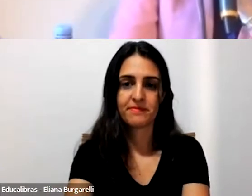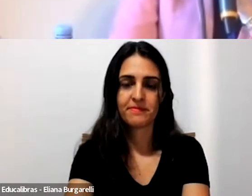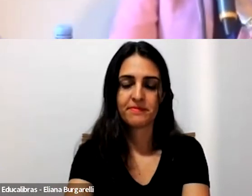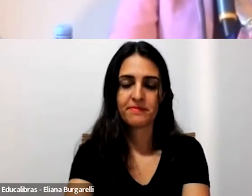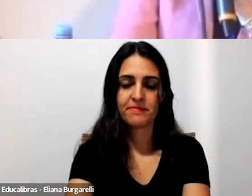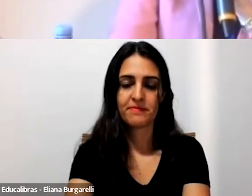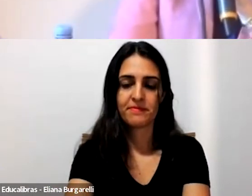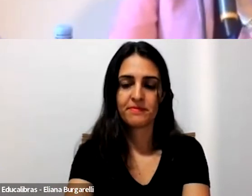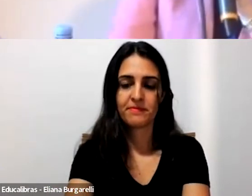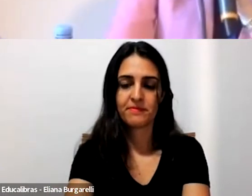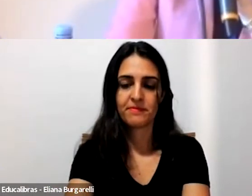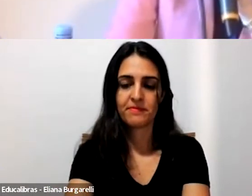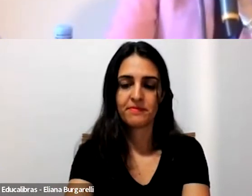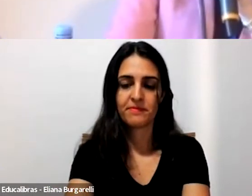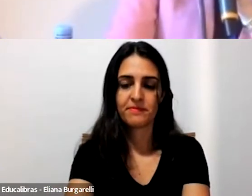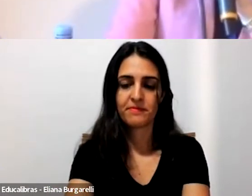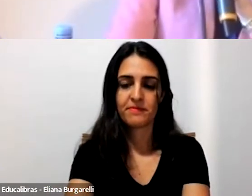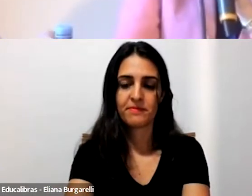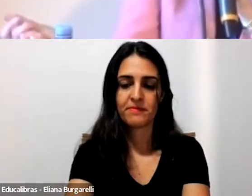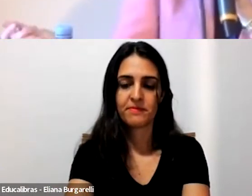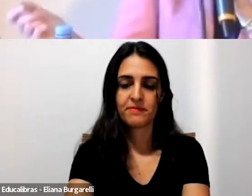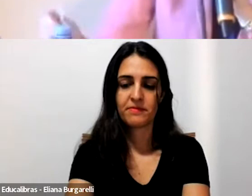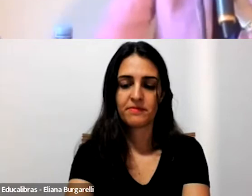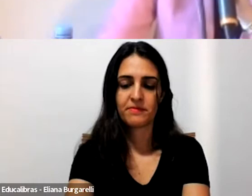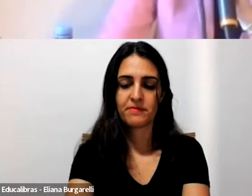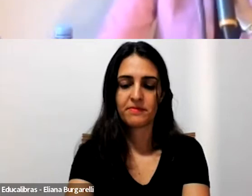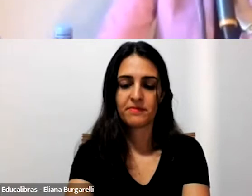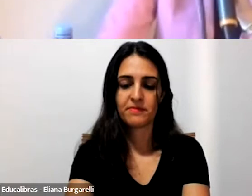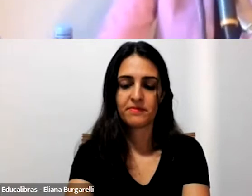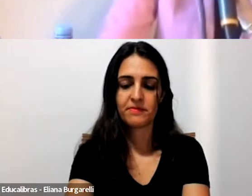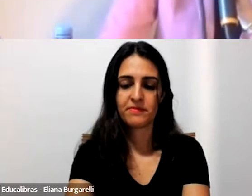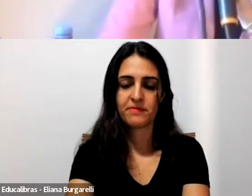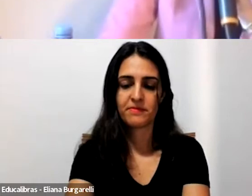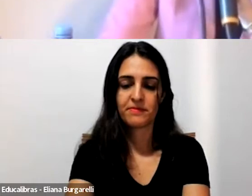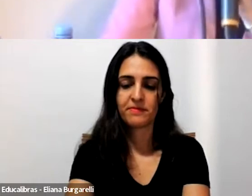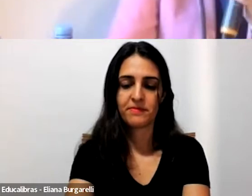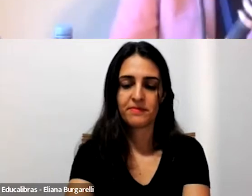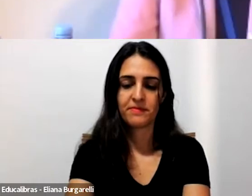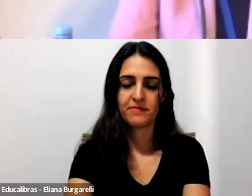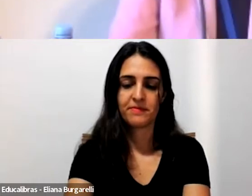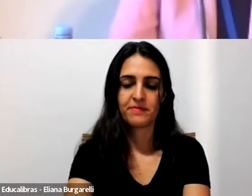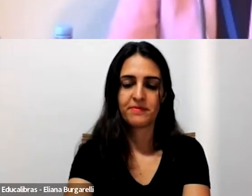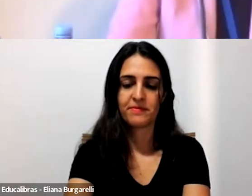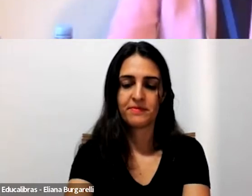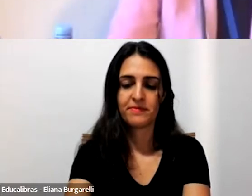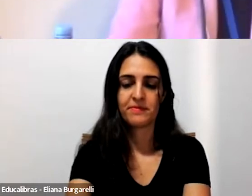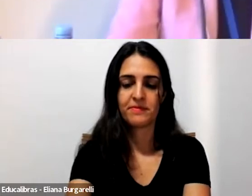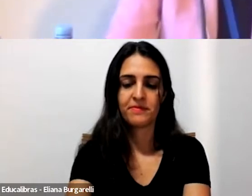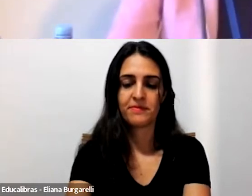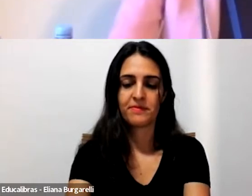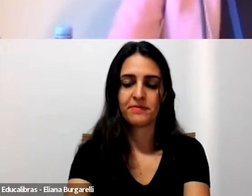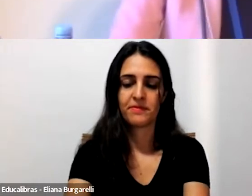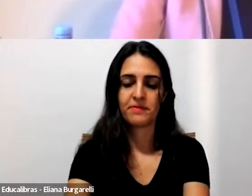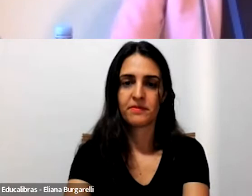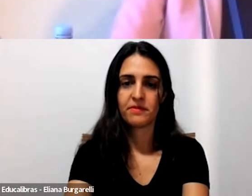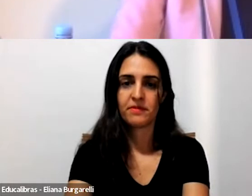acampamento Terra Livre e também acaba de se apresentar para a candidatura. Donc, je vous propose maintenant de poser